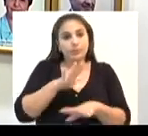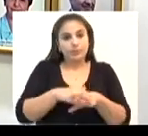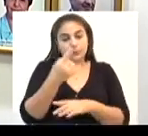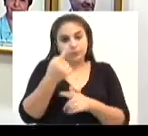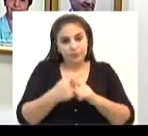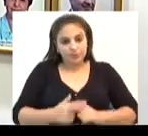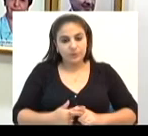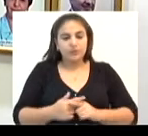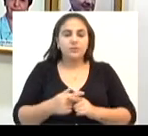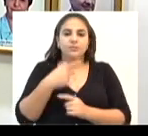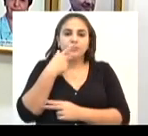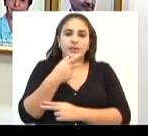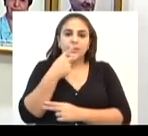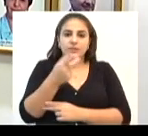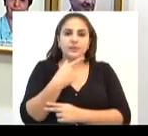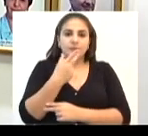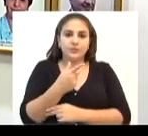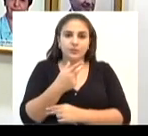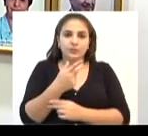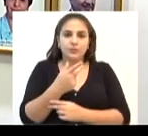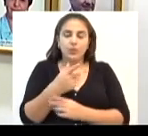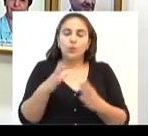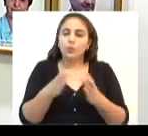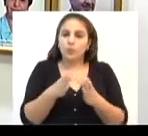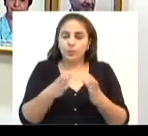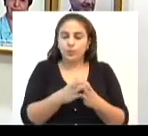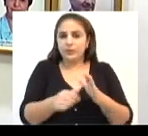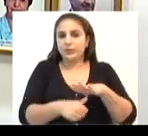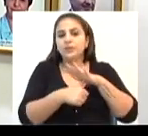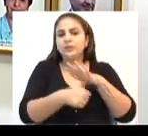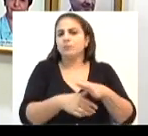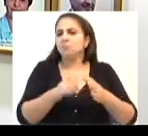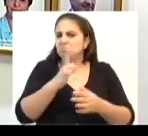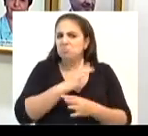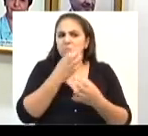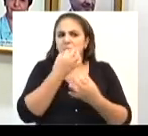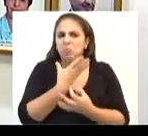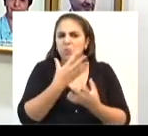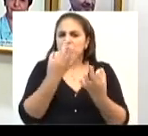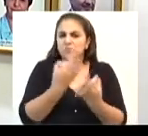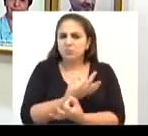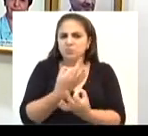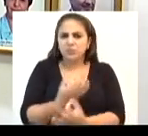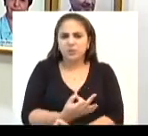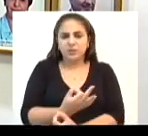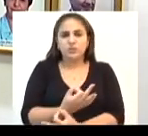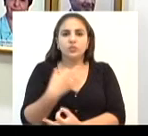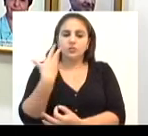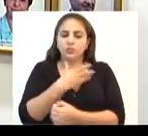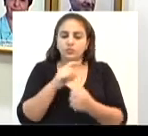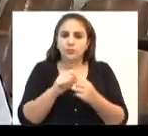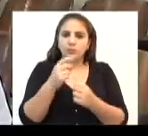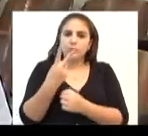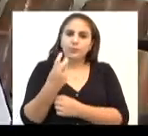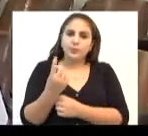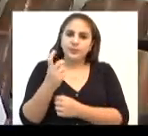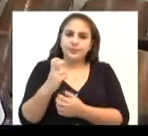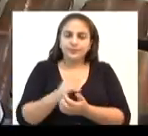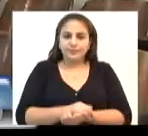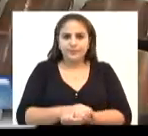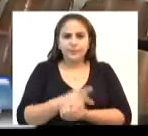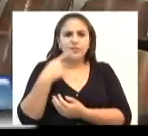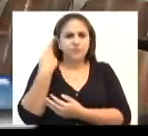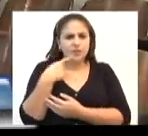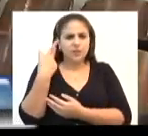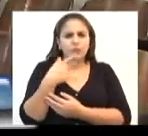vez respaldando que o colegiado de líderes foi o grande acerto que nós fizemos a partir do ano de 2015. Aquele vereador que tem